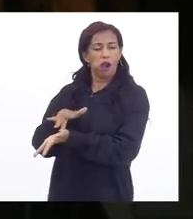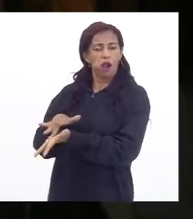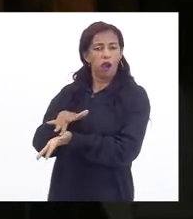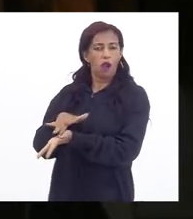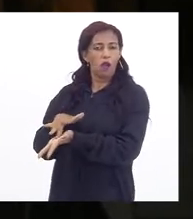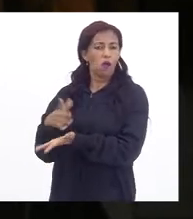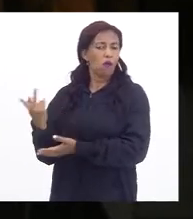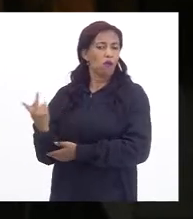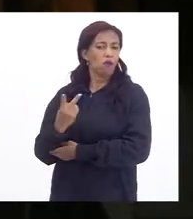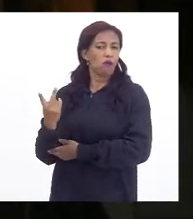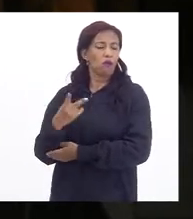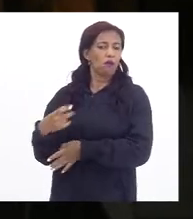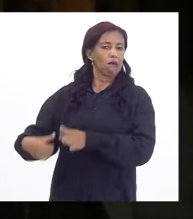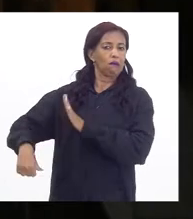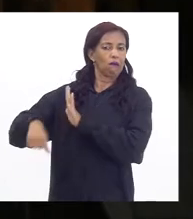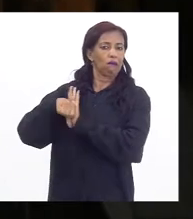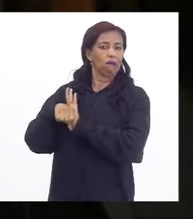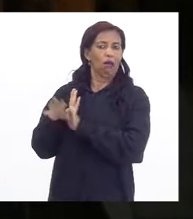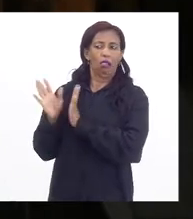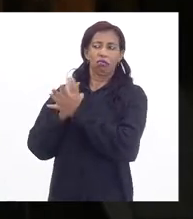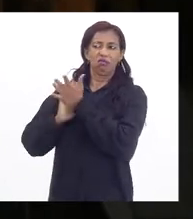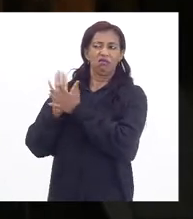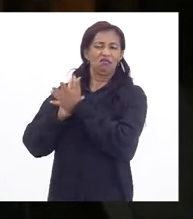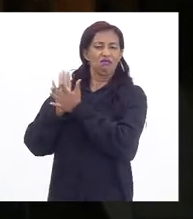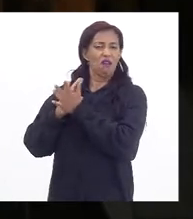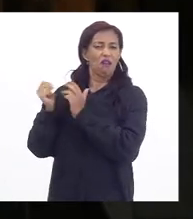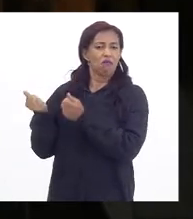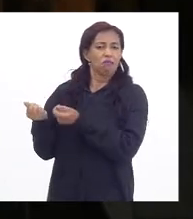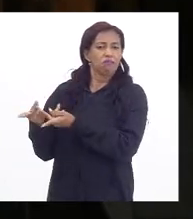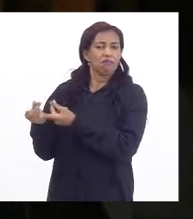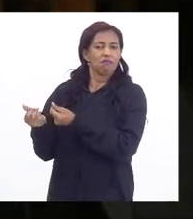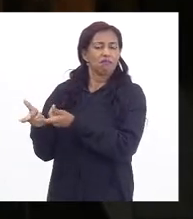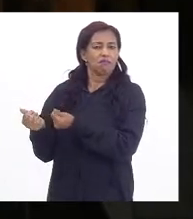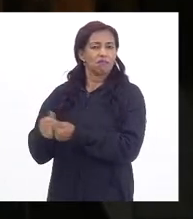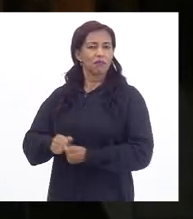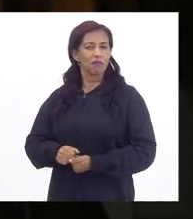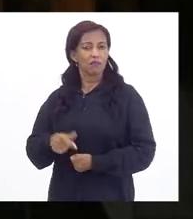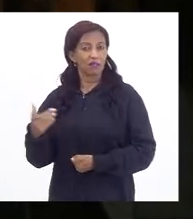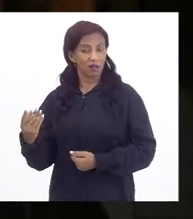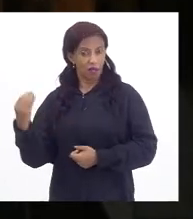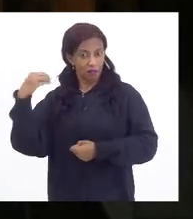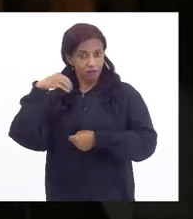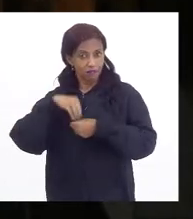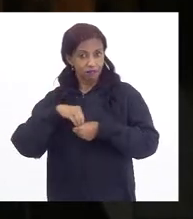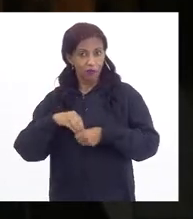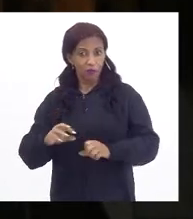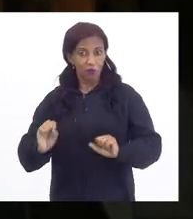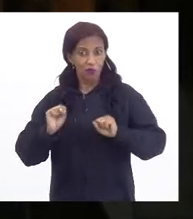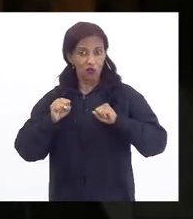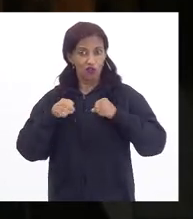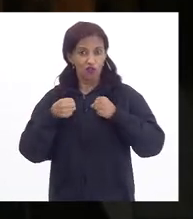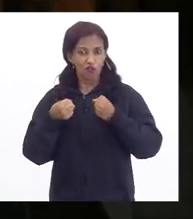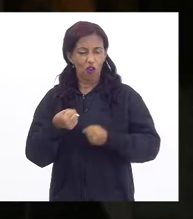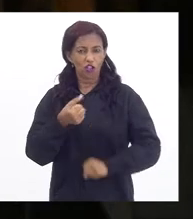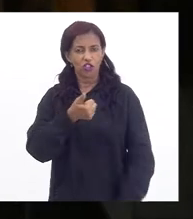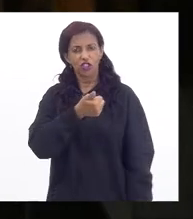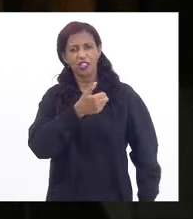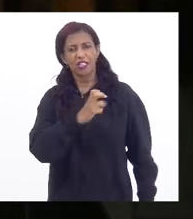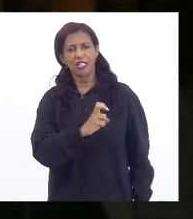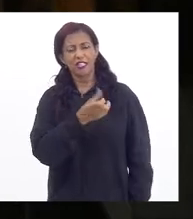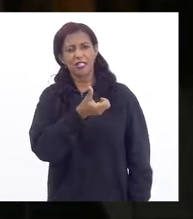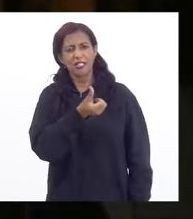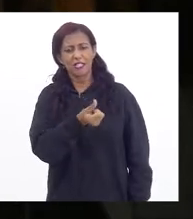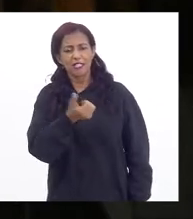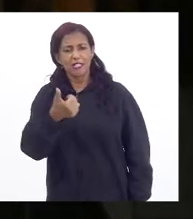campanha que a crise não estava se instalada, e ela se instalou fortemente em 15, 16